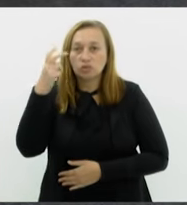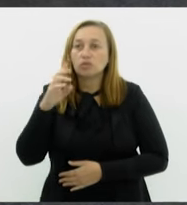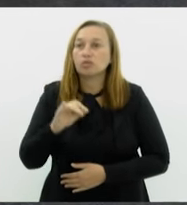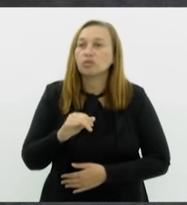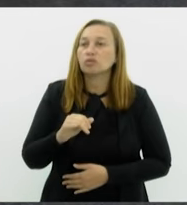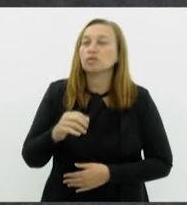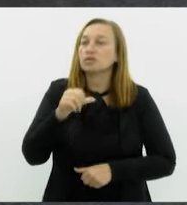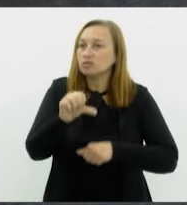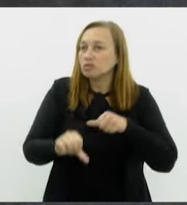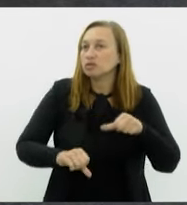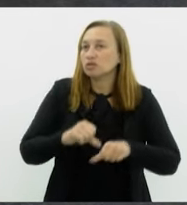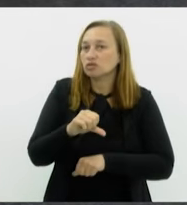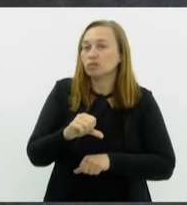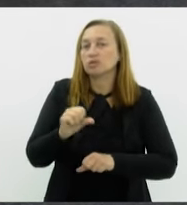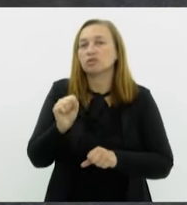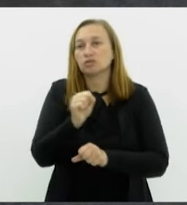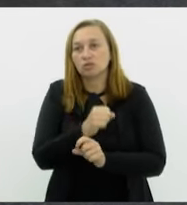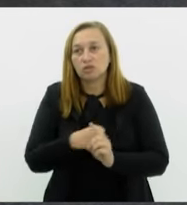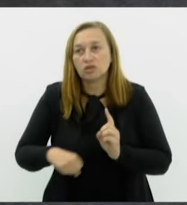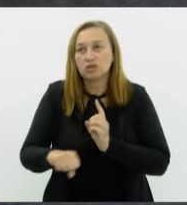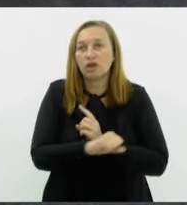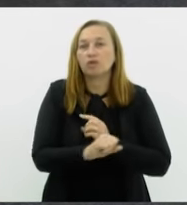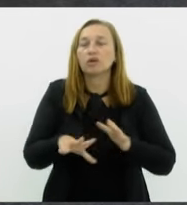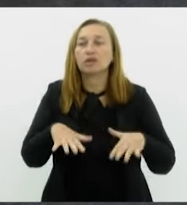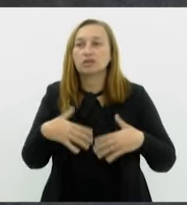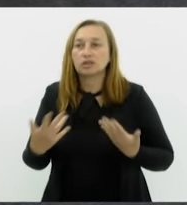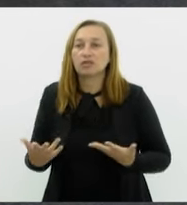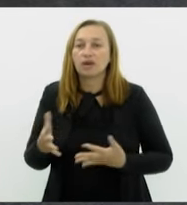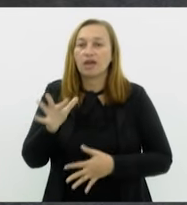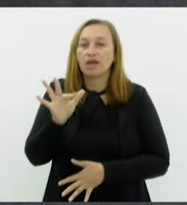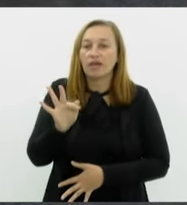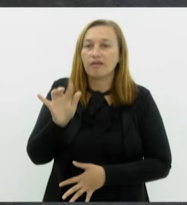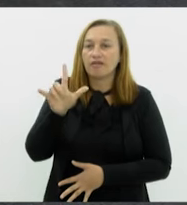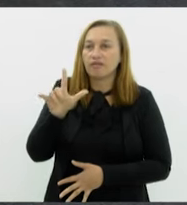instrumento de transformação social. Portanto, a FLIC